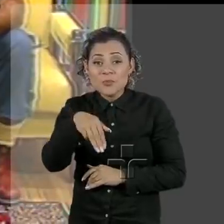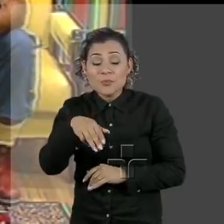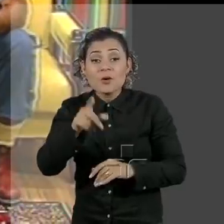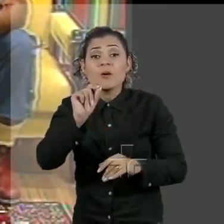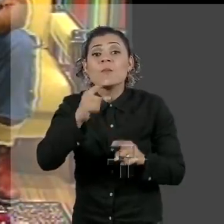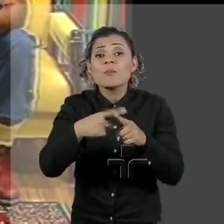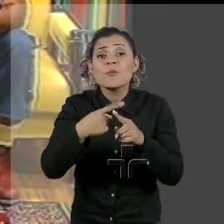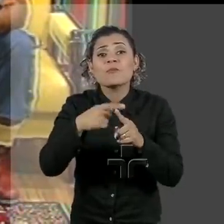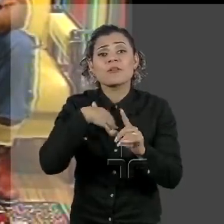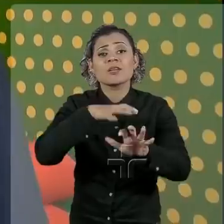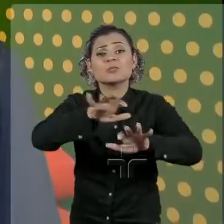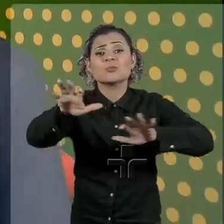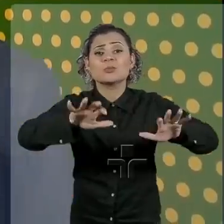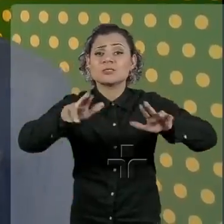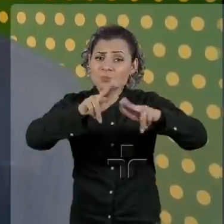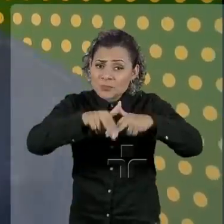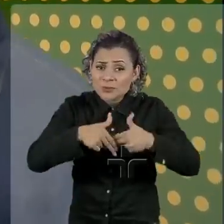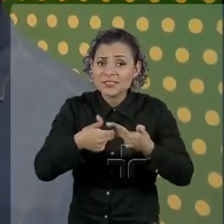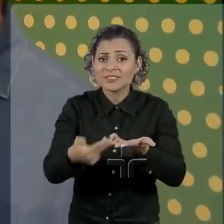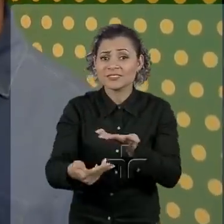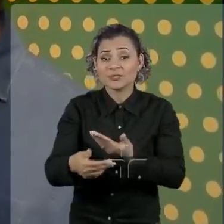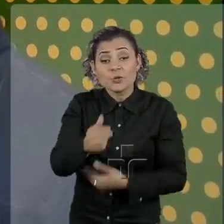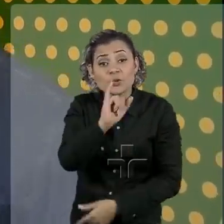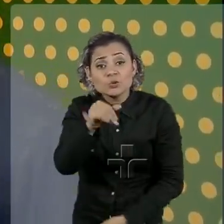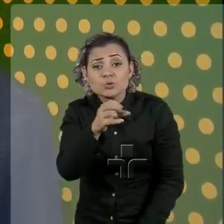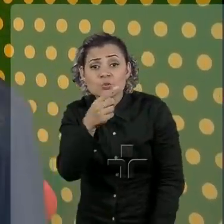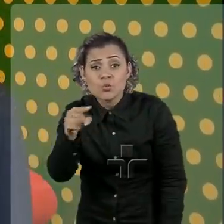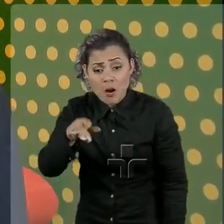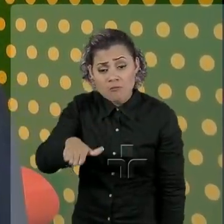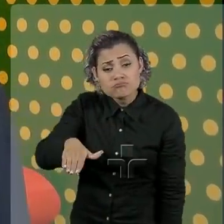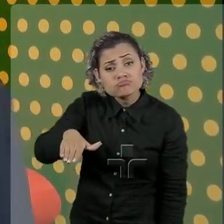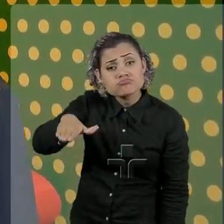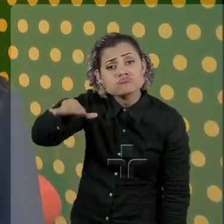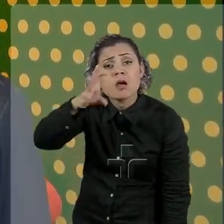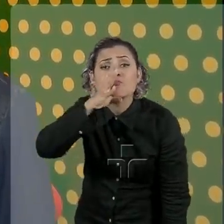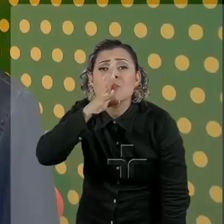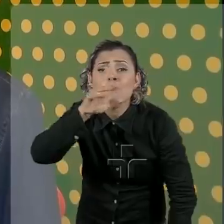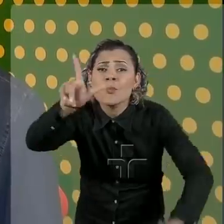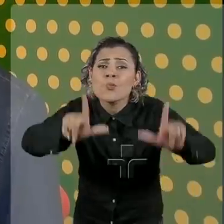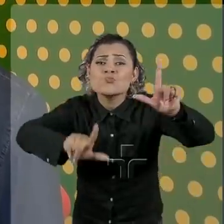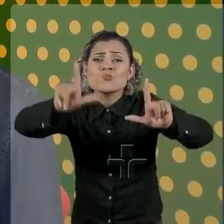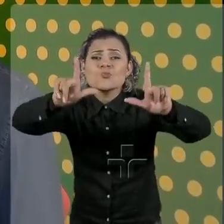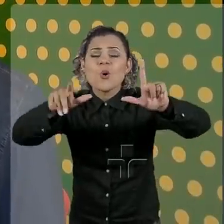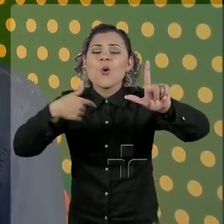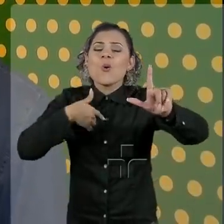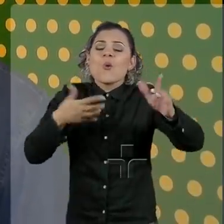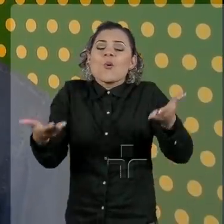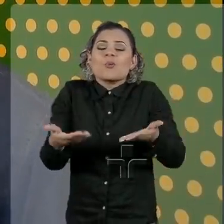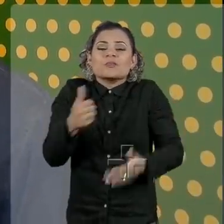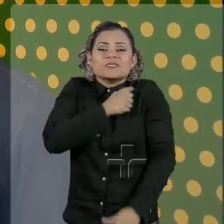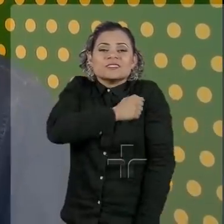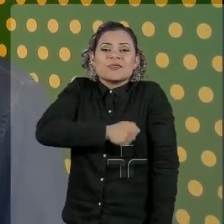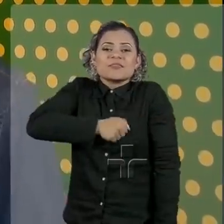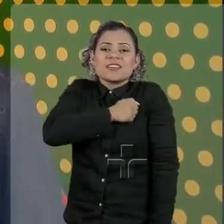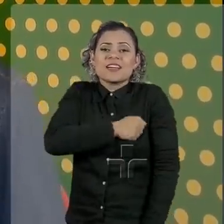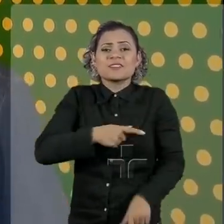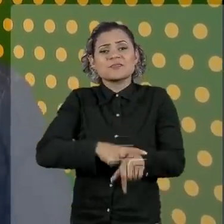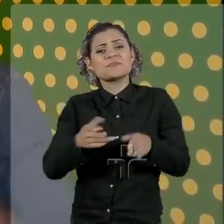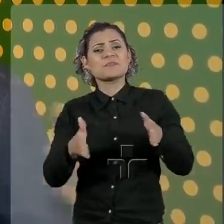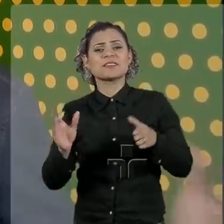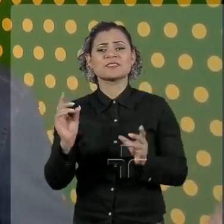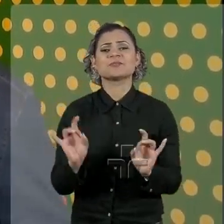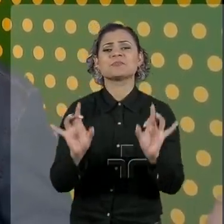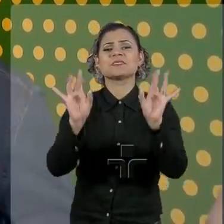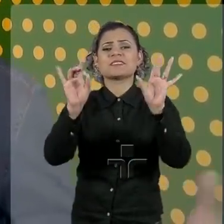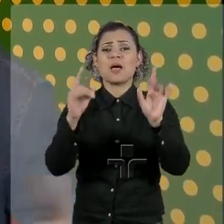o nome da exposição. João cresceu com a TV Cultura e hoje matou a saudade. Esse foi um momento muito especial da minha vida. Imagina